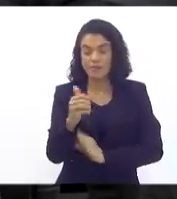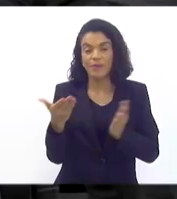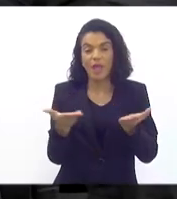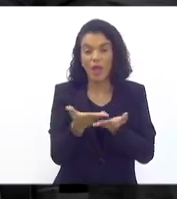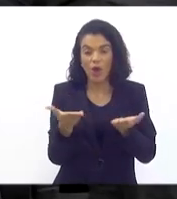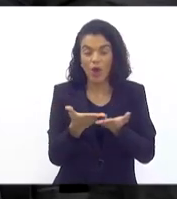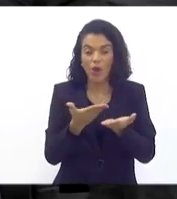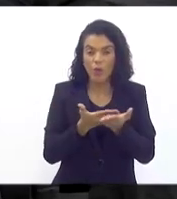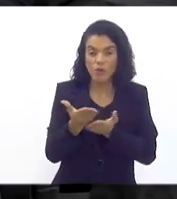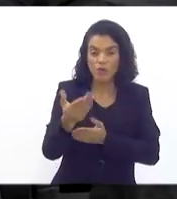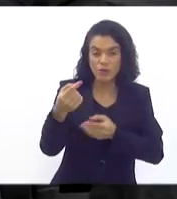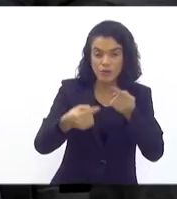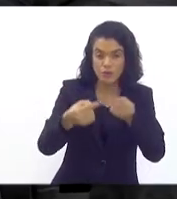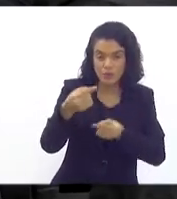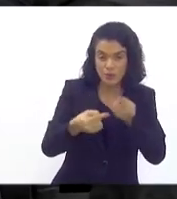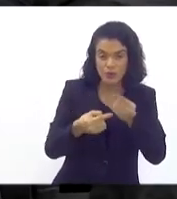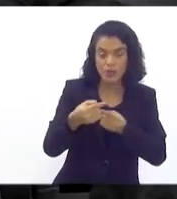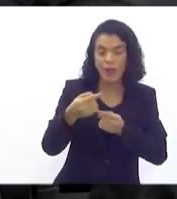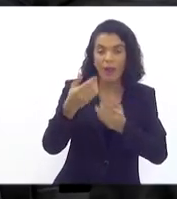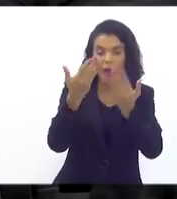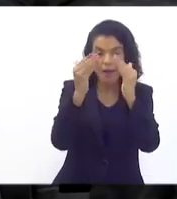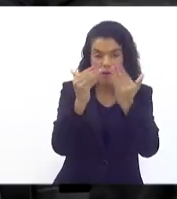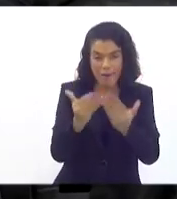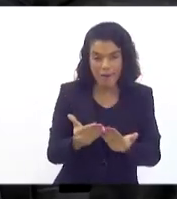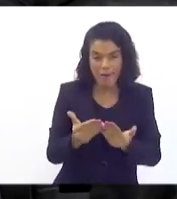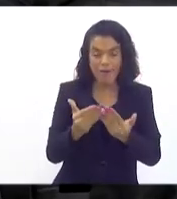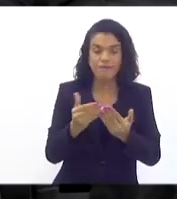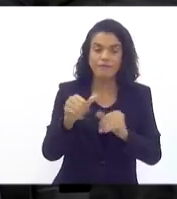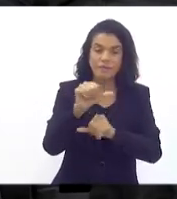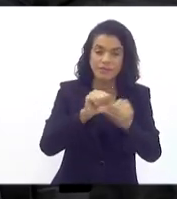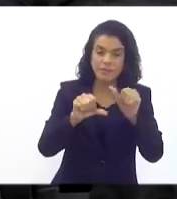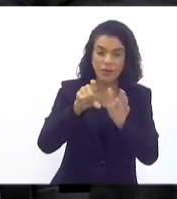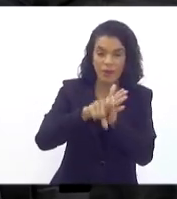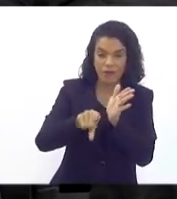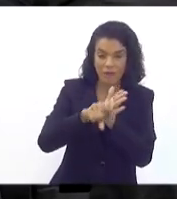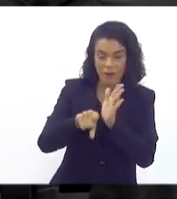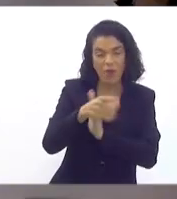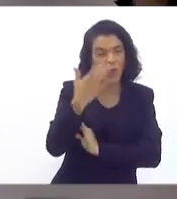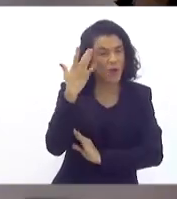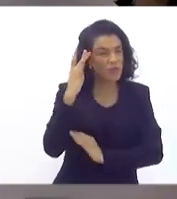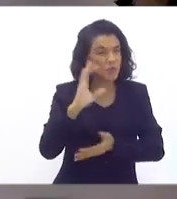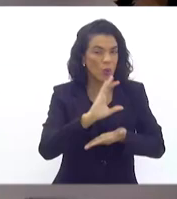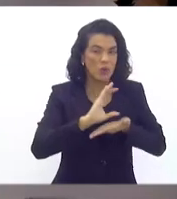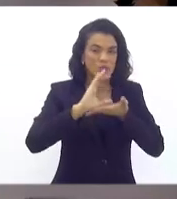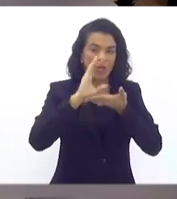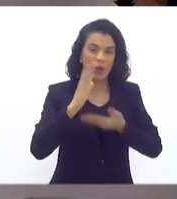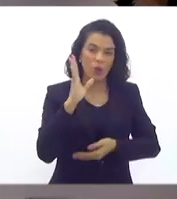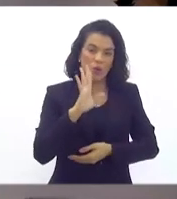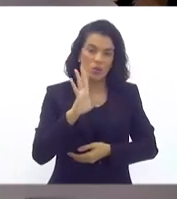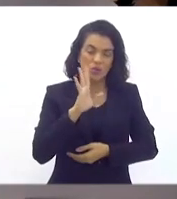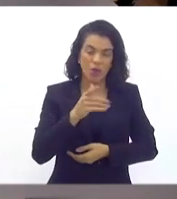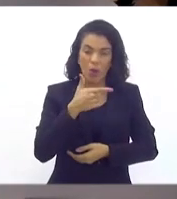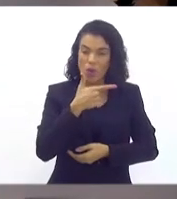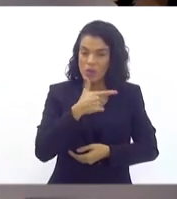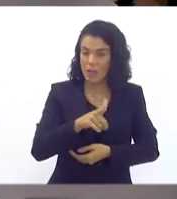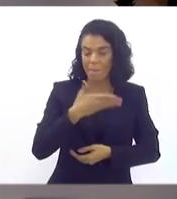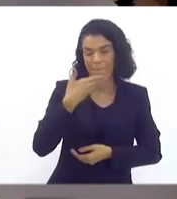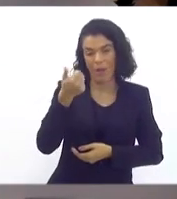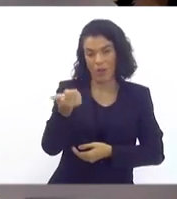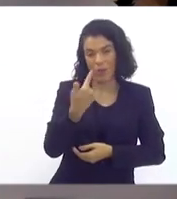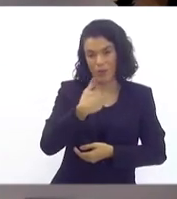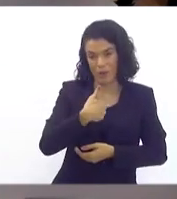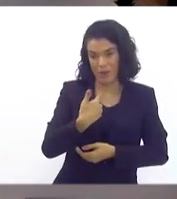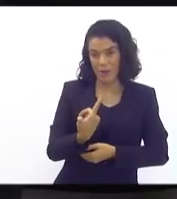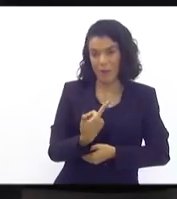quando começou a discutir a quarta revisão tarifária os conselheiros estão aqui hoje que eles podem falar melhor do que eu eu tenho analisado ali muito